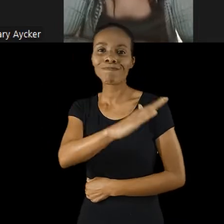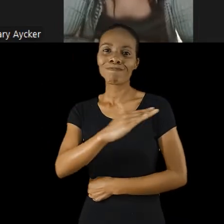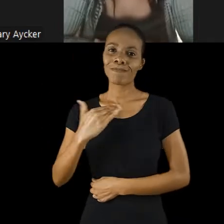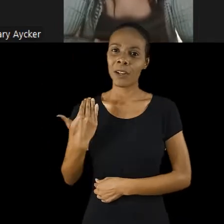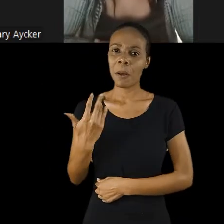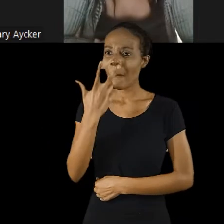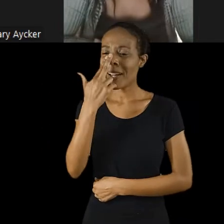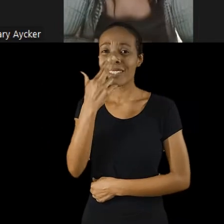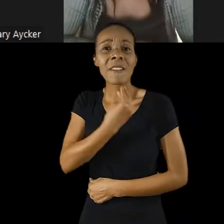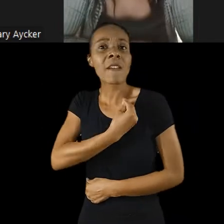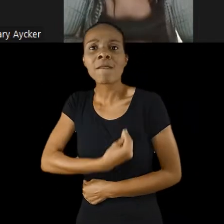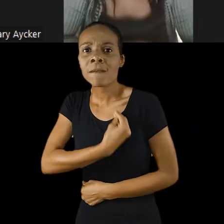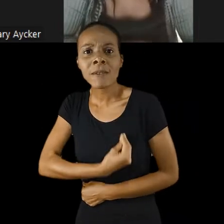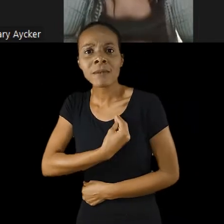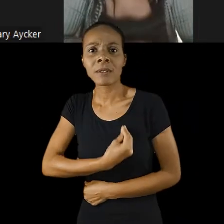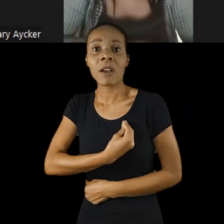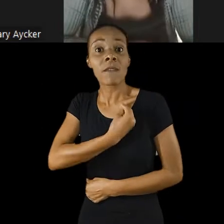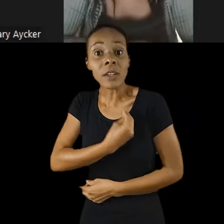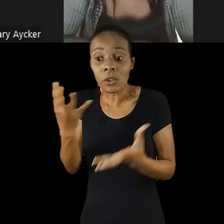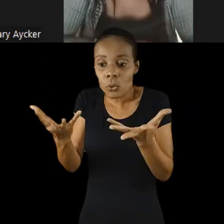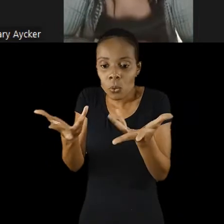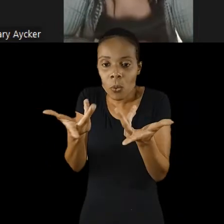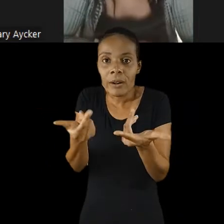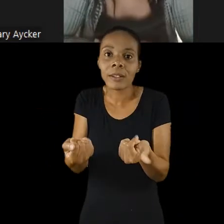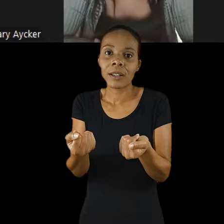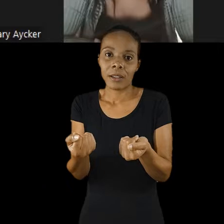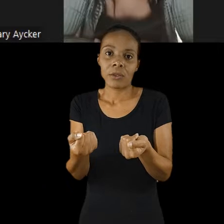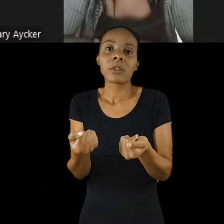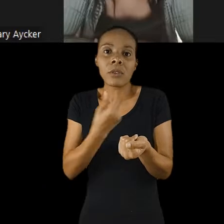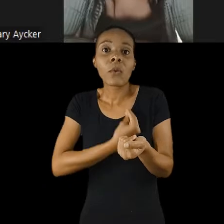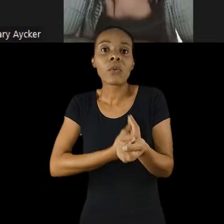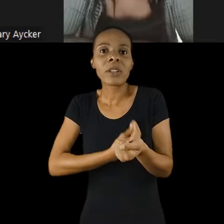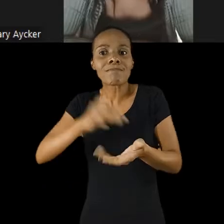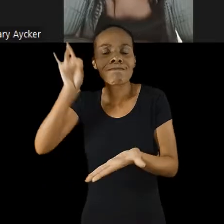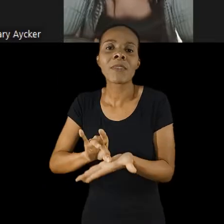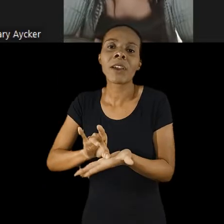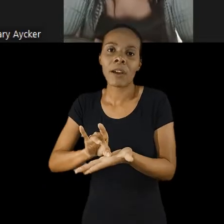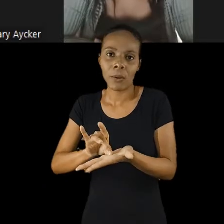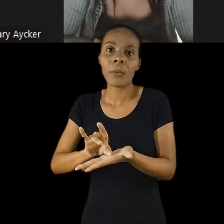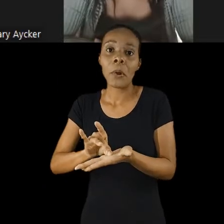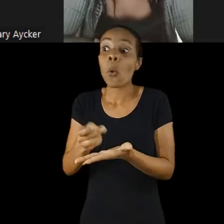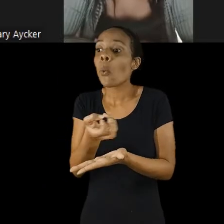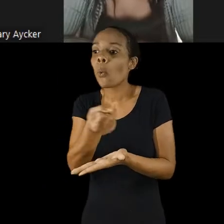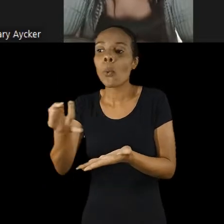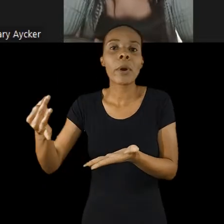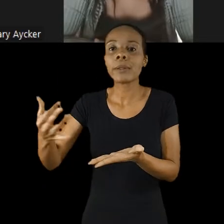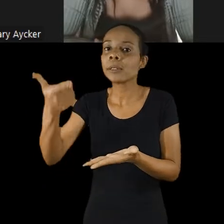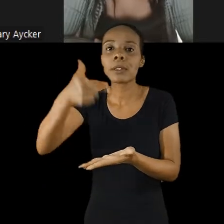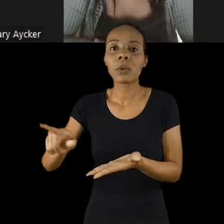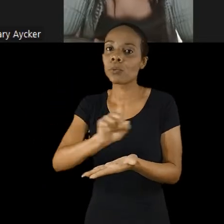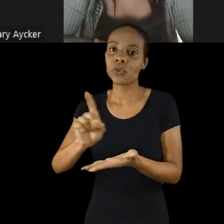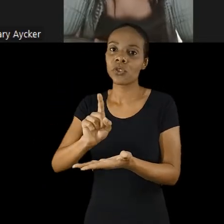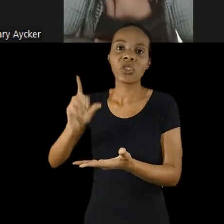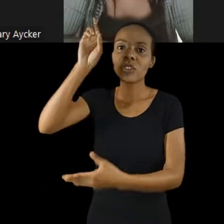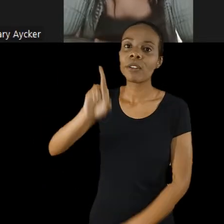A gente está falando de vida, e vida com qualidade, vida em abundância, sabe? E quantas das minhas não tiveram essa perspectiva de estar viva,